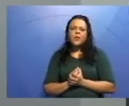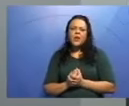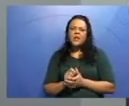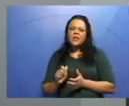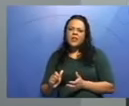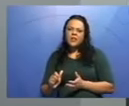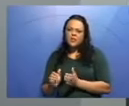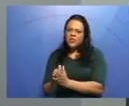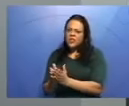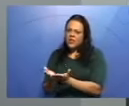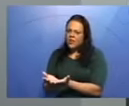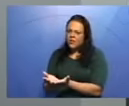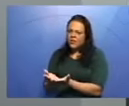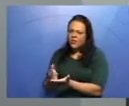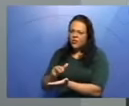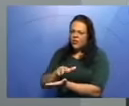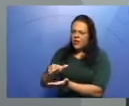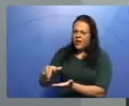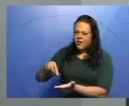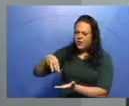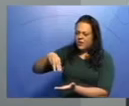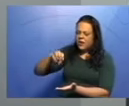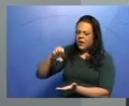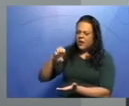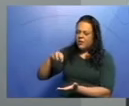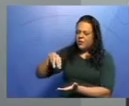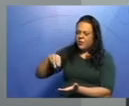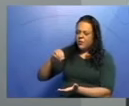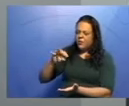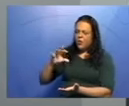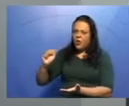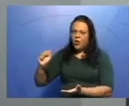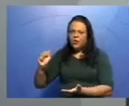Memórias Póstumas quanto em